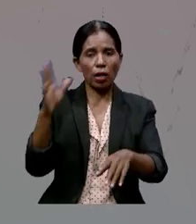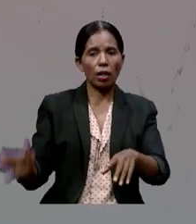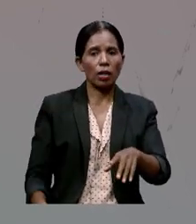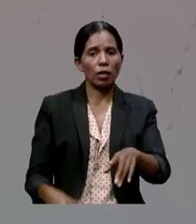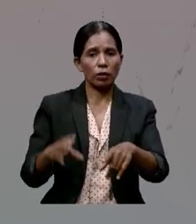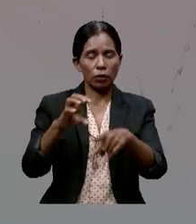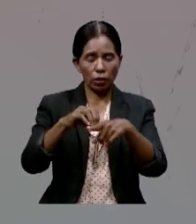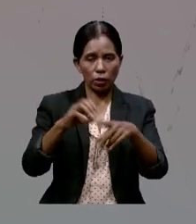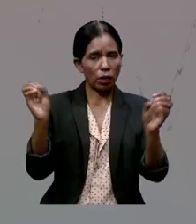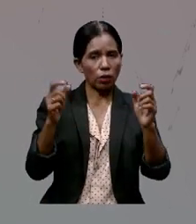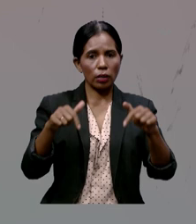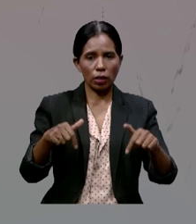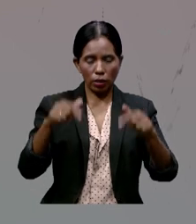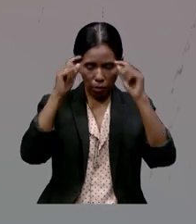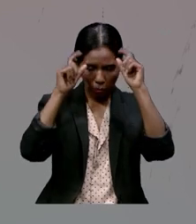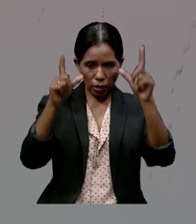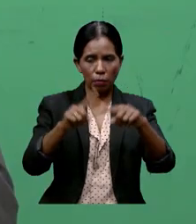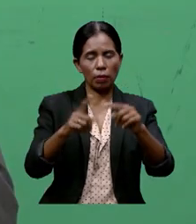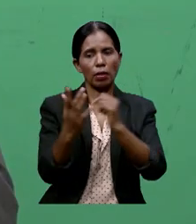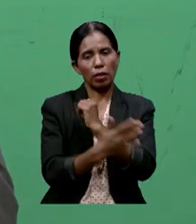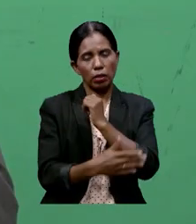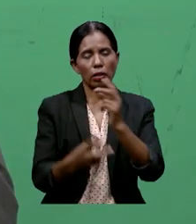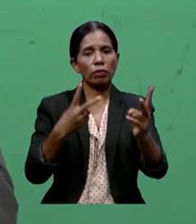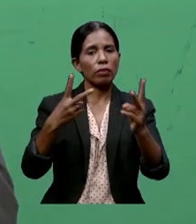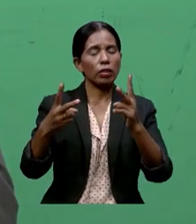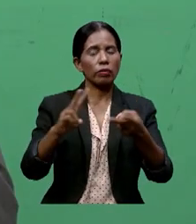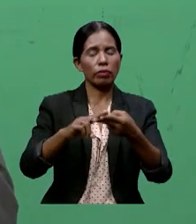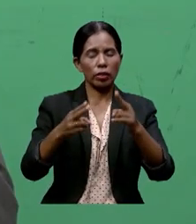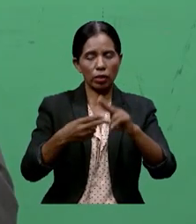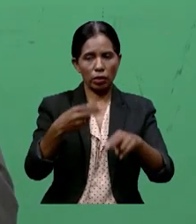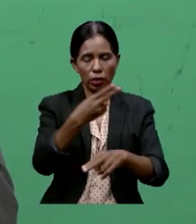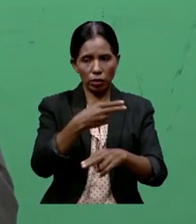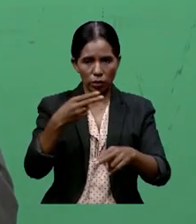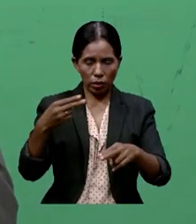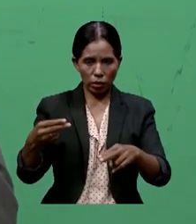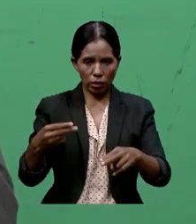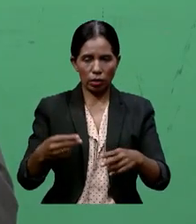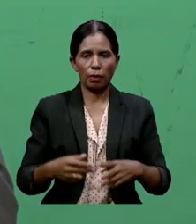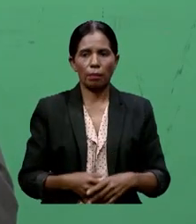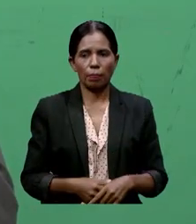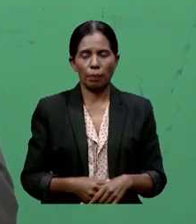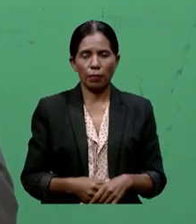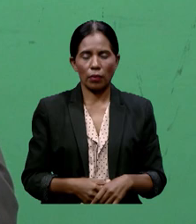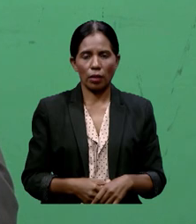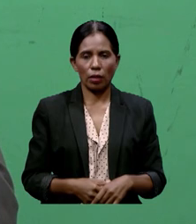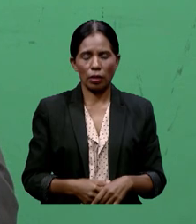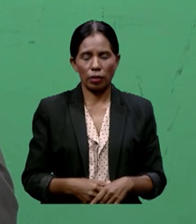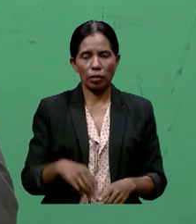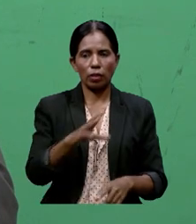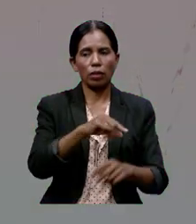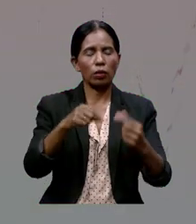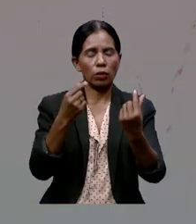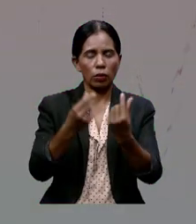Laos iha Timor Leste mai be iha nasaun vizinu Indonesia provinsia Nusa Tenggara Timor. Porta-voz Comissão